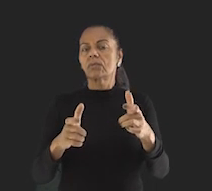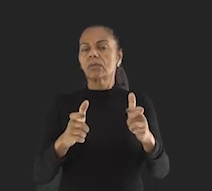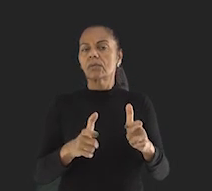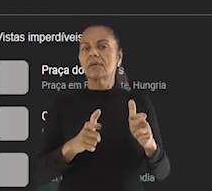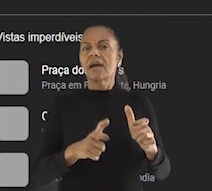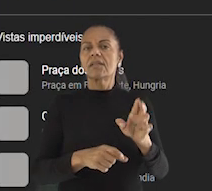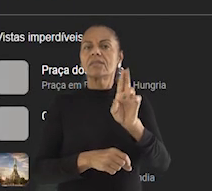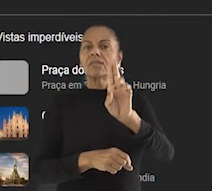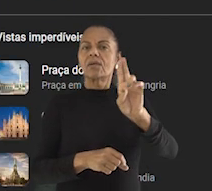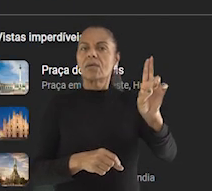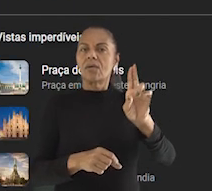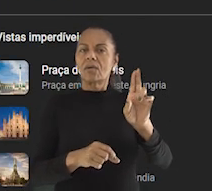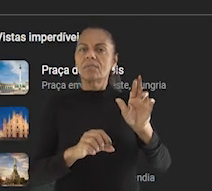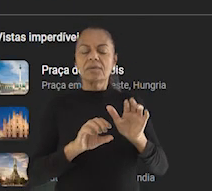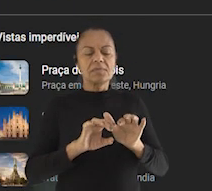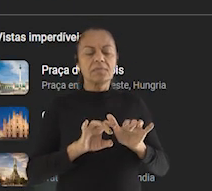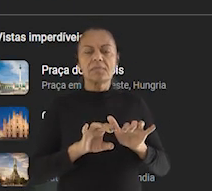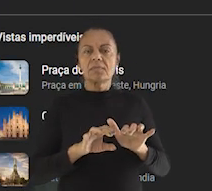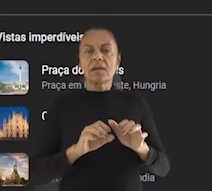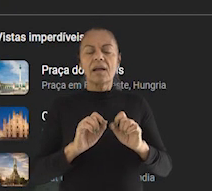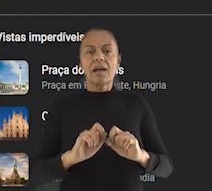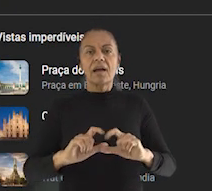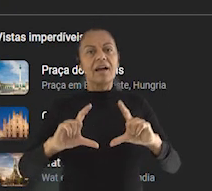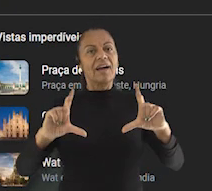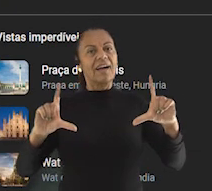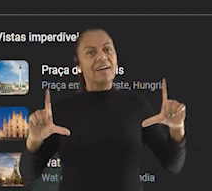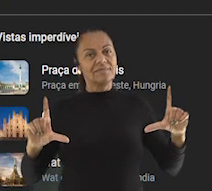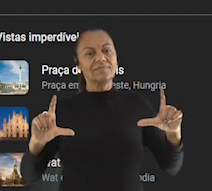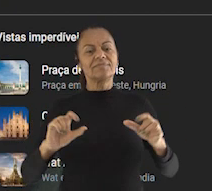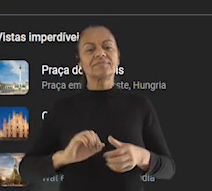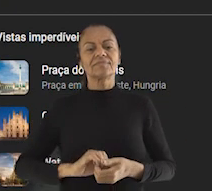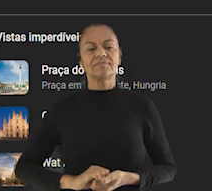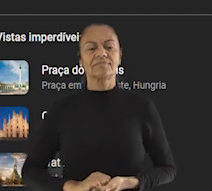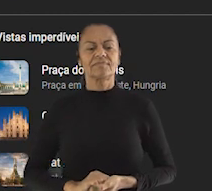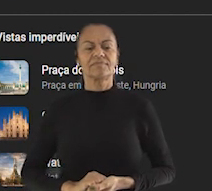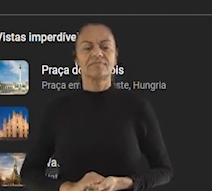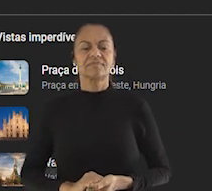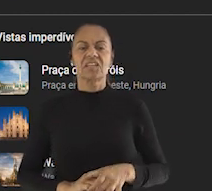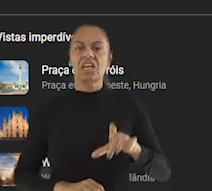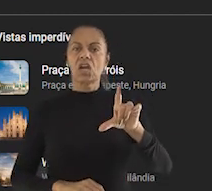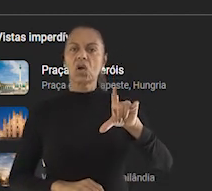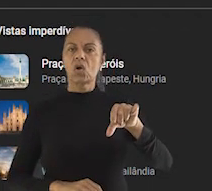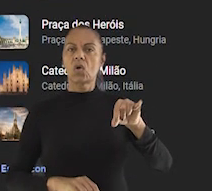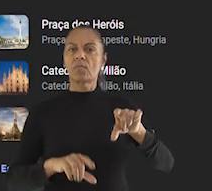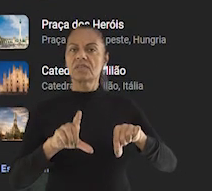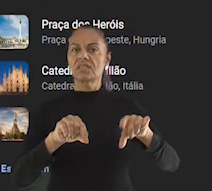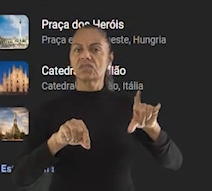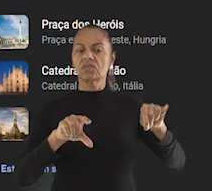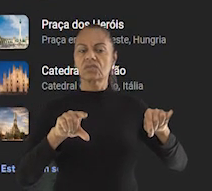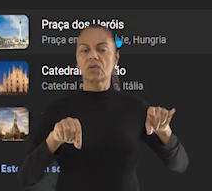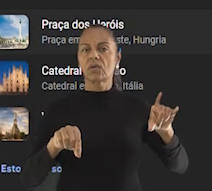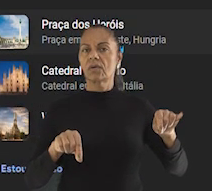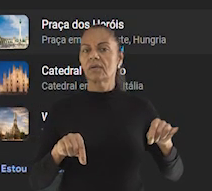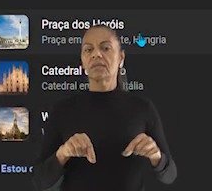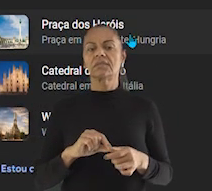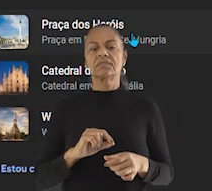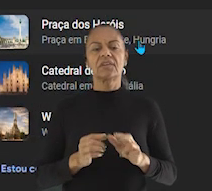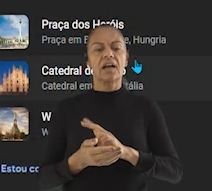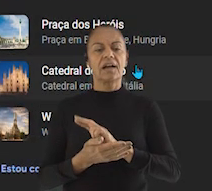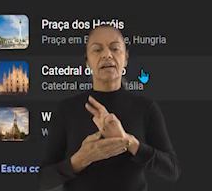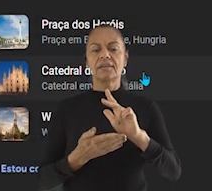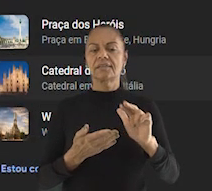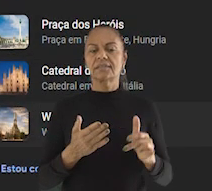pesquisar, escreve o nome do lugar que você quer ir e aí você consegue ir. Eles têm aqui algumas opções,